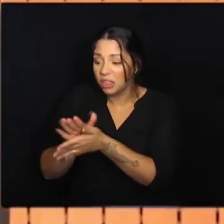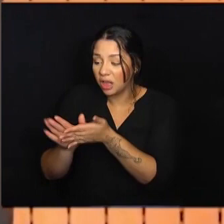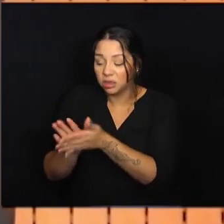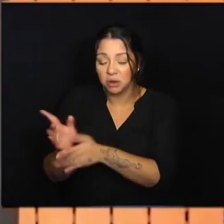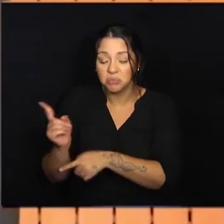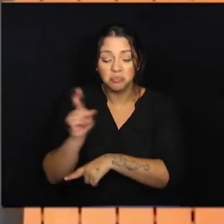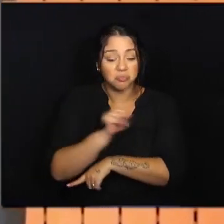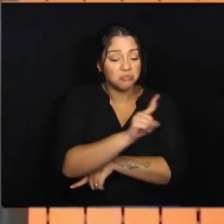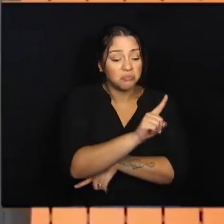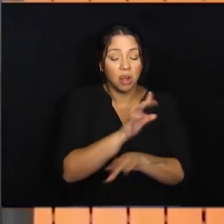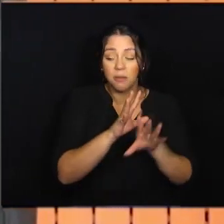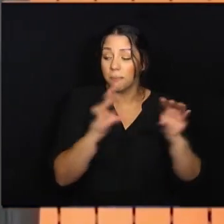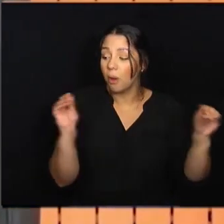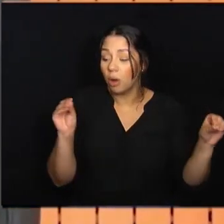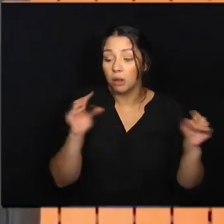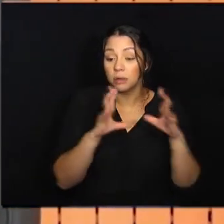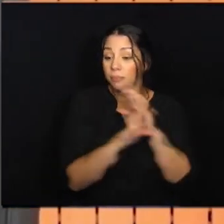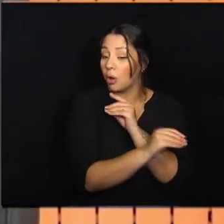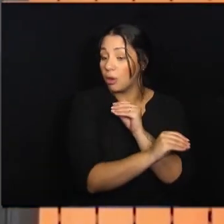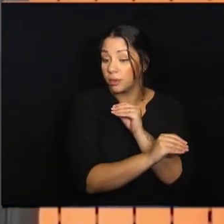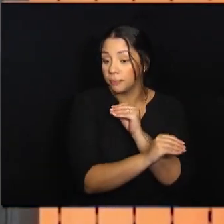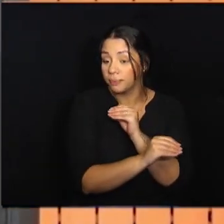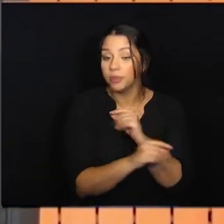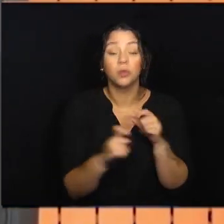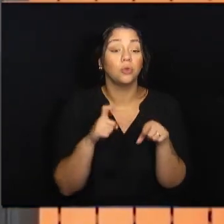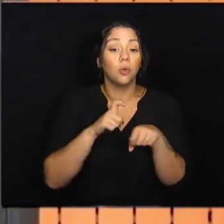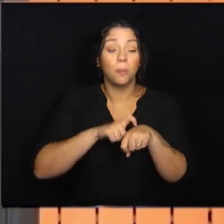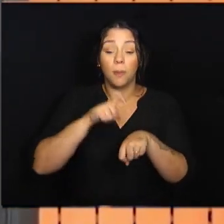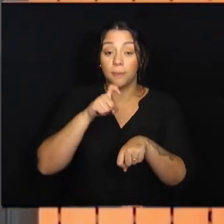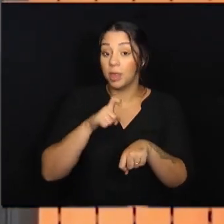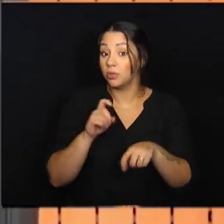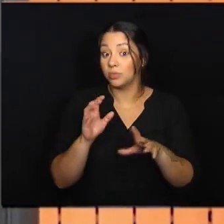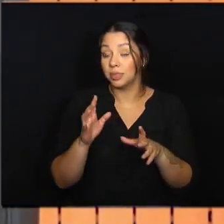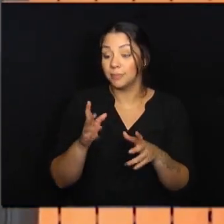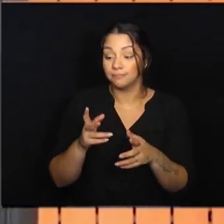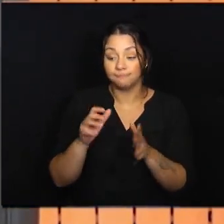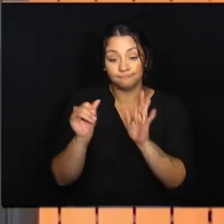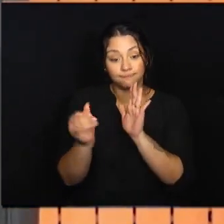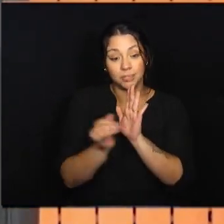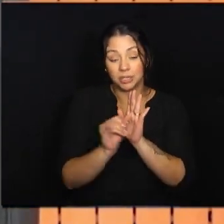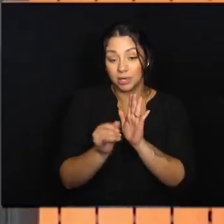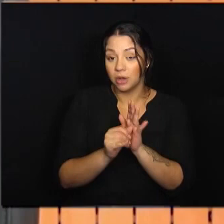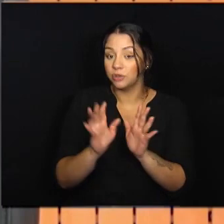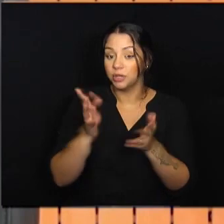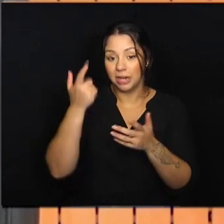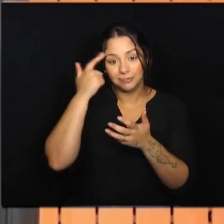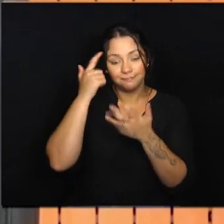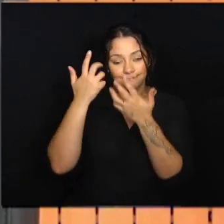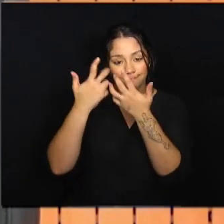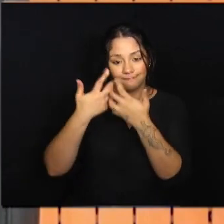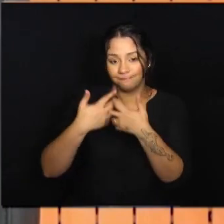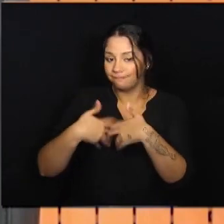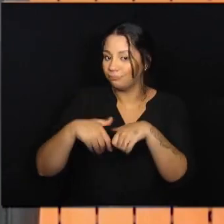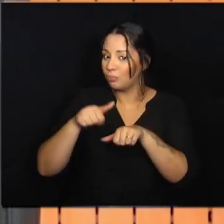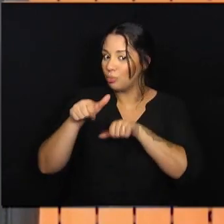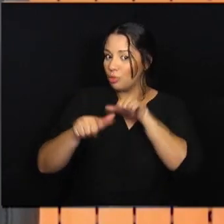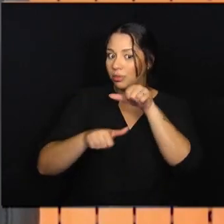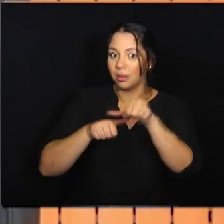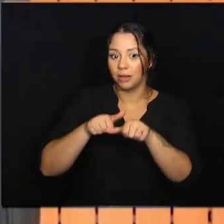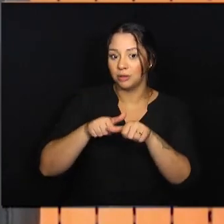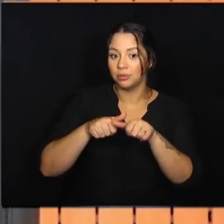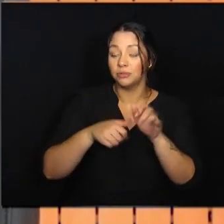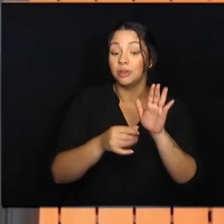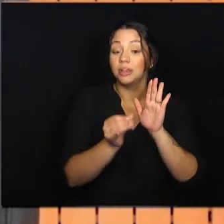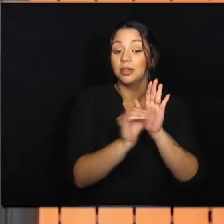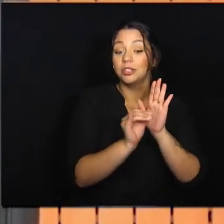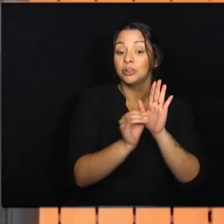fez com a nossa equipe antes de fazer o edital. A gente falou, a gente tem que mudar isso daí. Então, o que a gente pensou? Num edital, que quem que vai